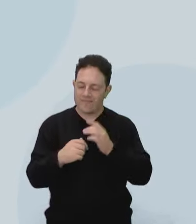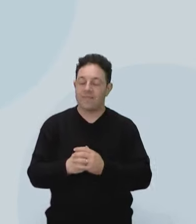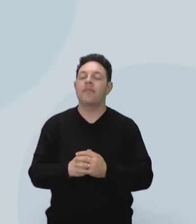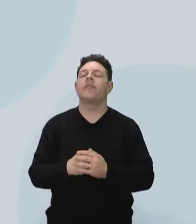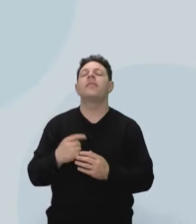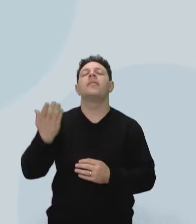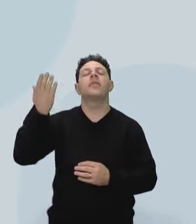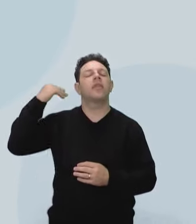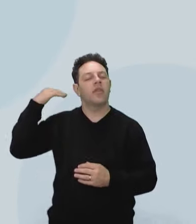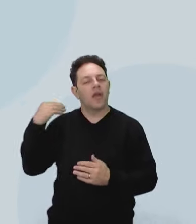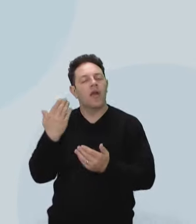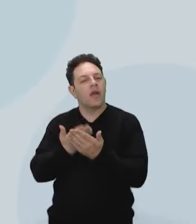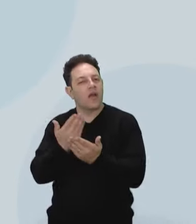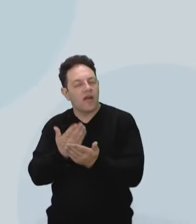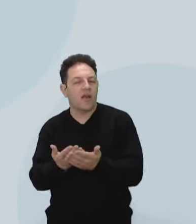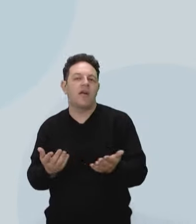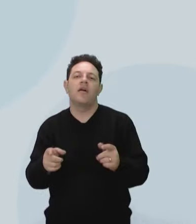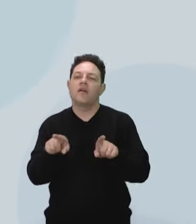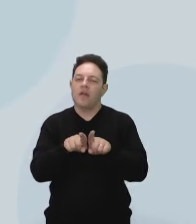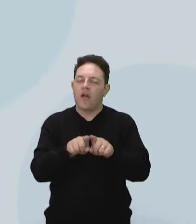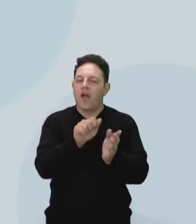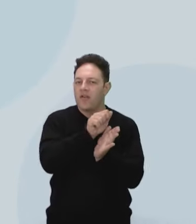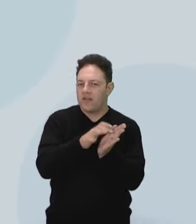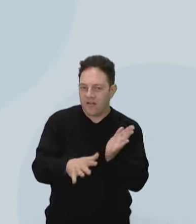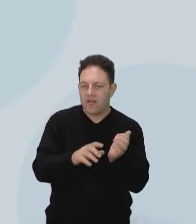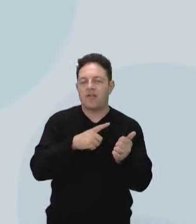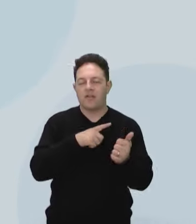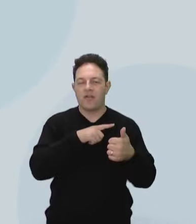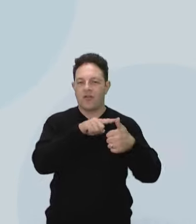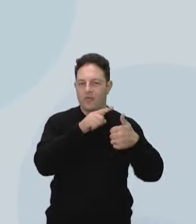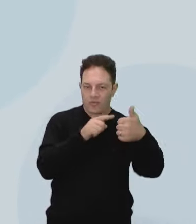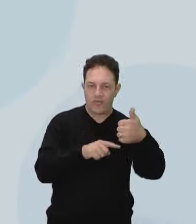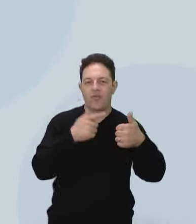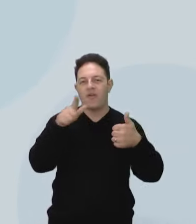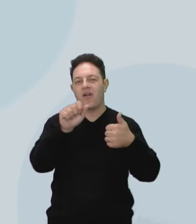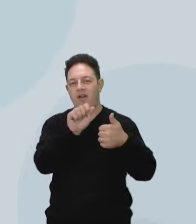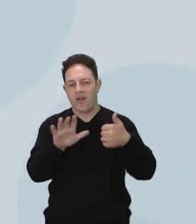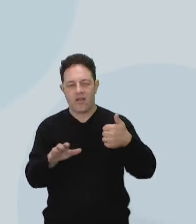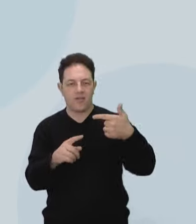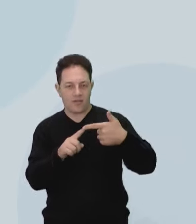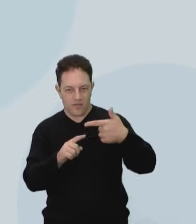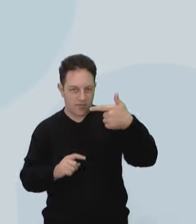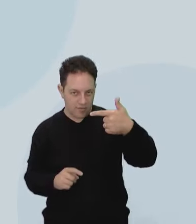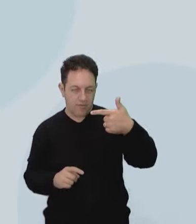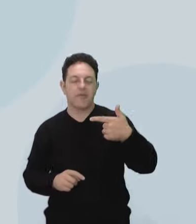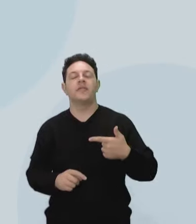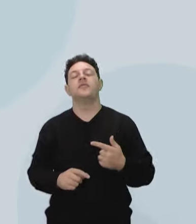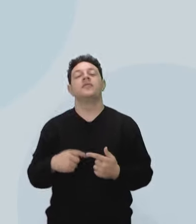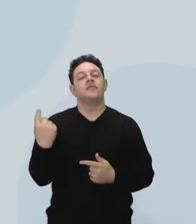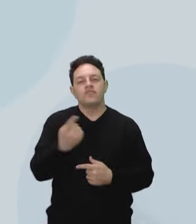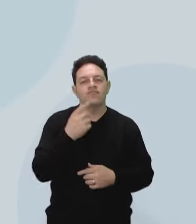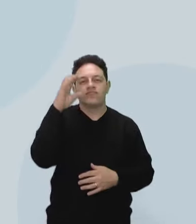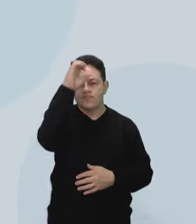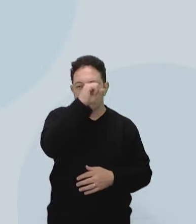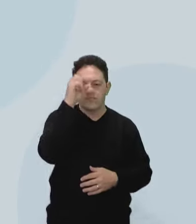outras atividades, né, subdivididas aí na atividade 1 e 2, nós falamos bastante de